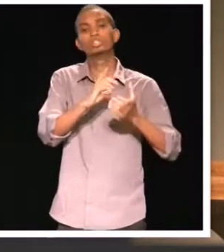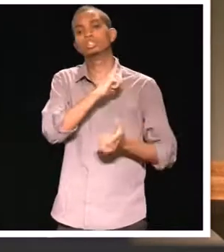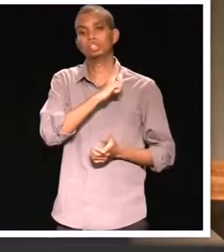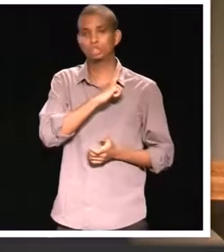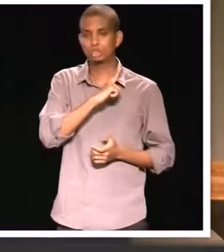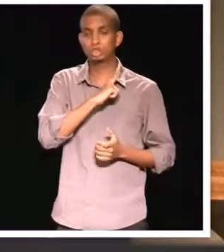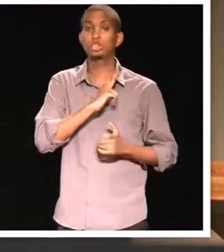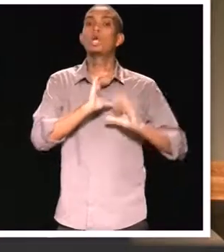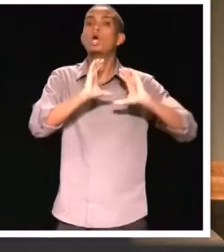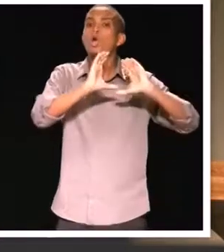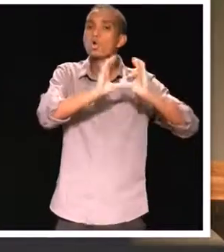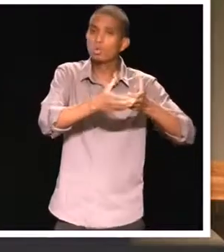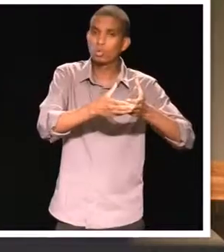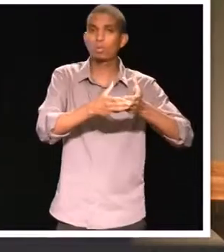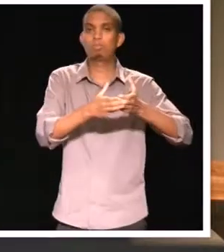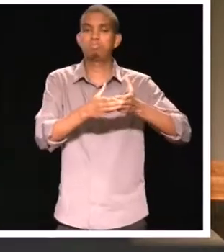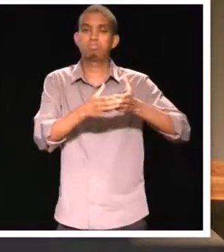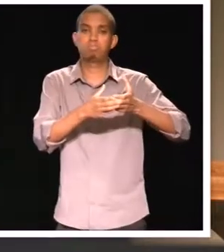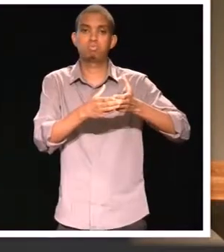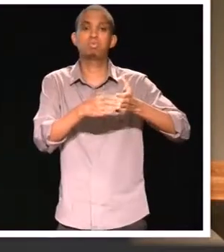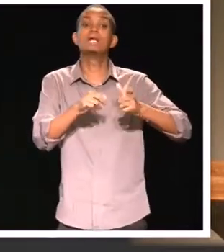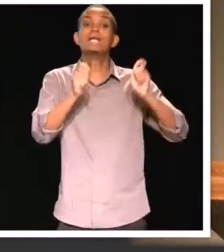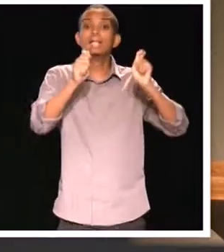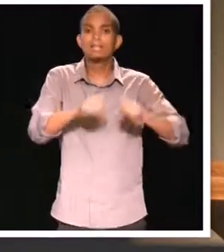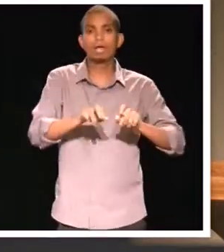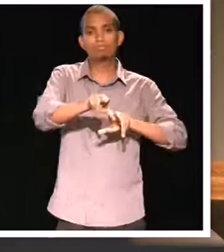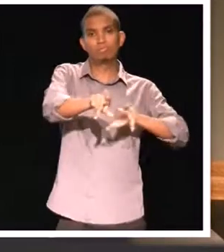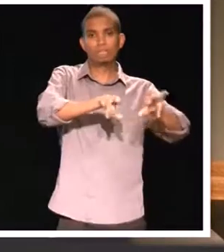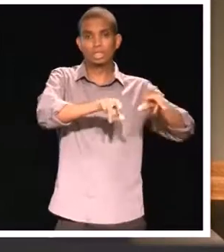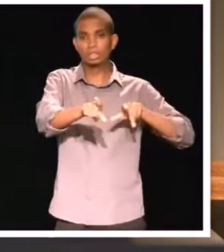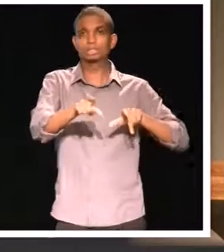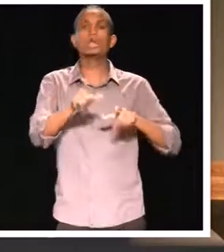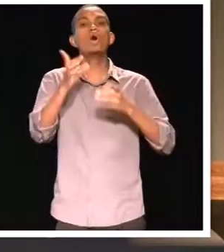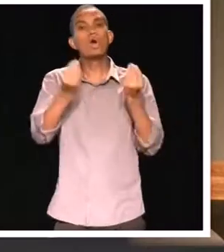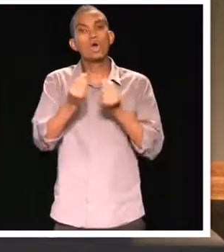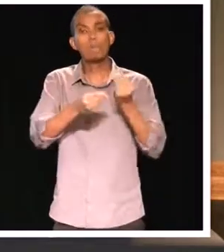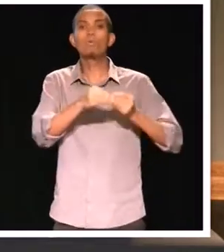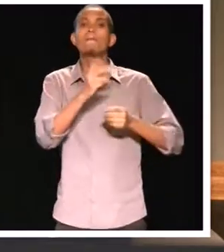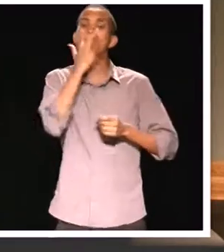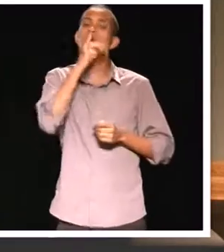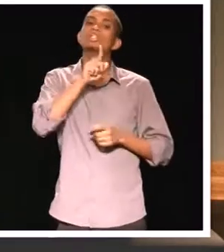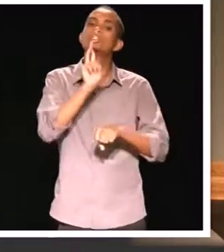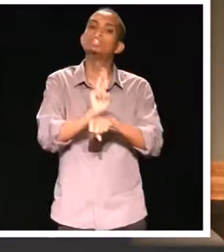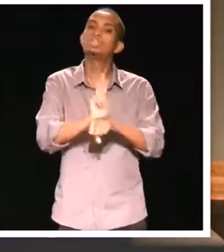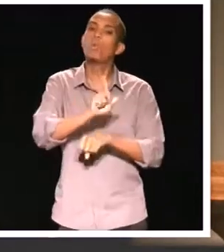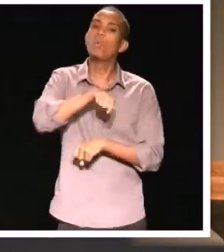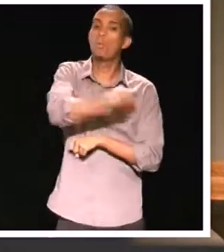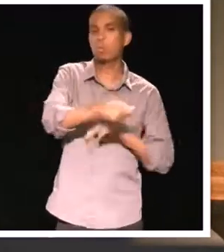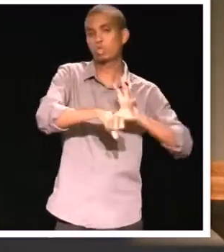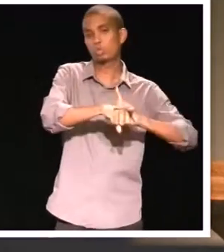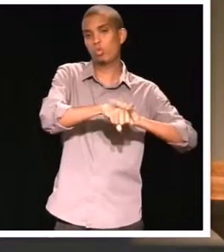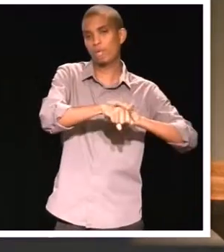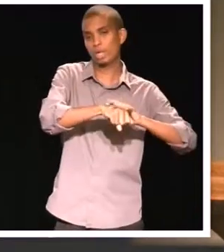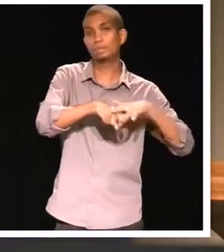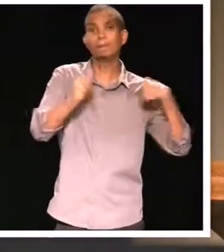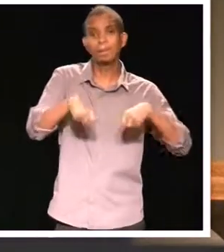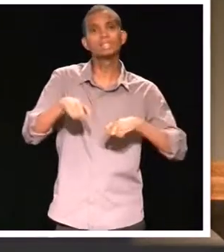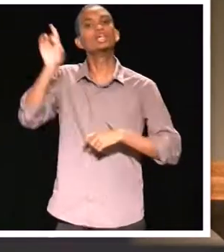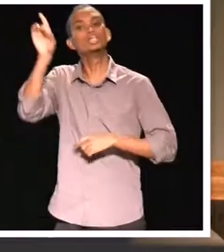grupo de doentes, para a defesa dos direitos de saúde desses doentes, com uma identidade muito